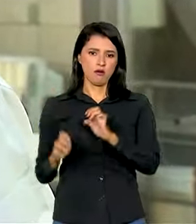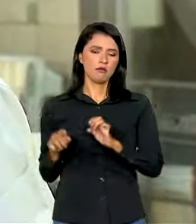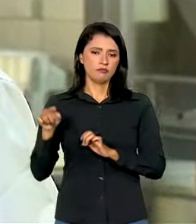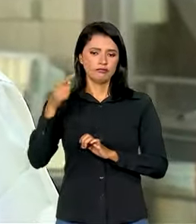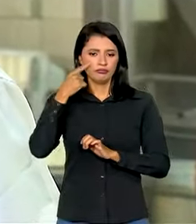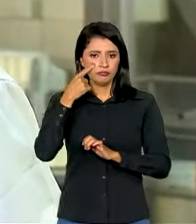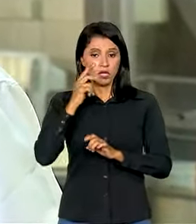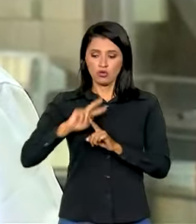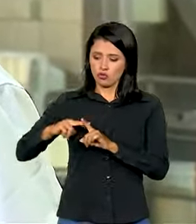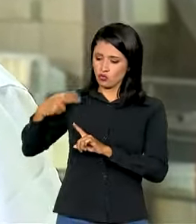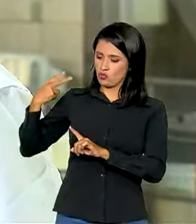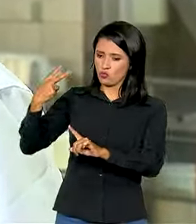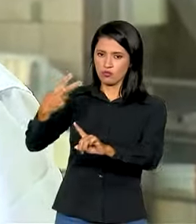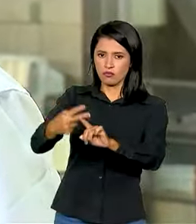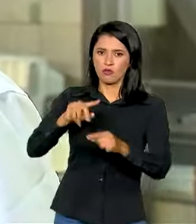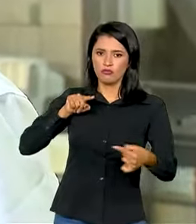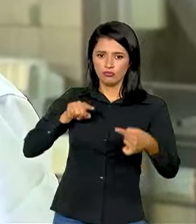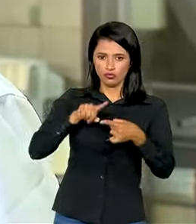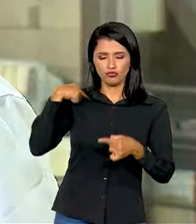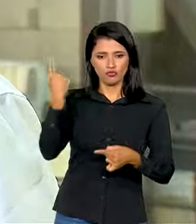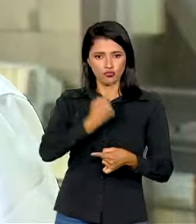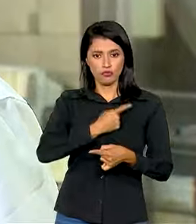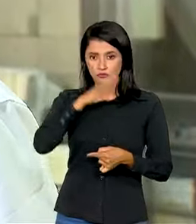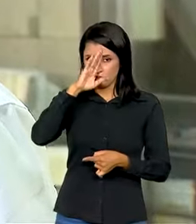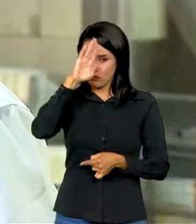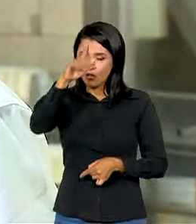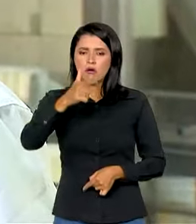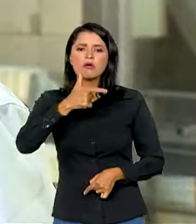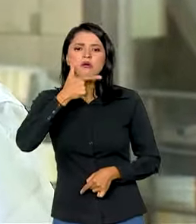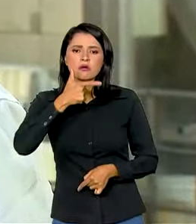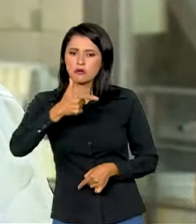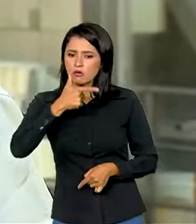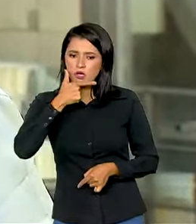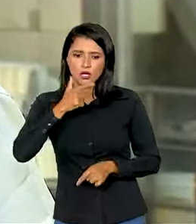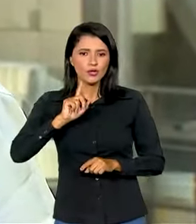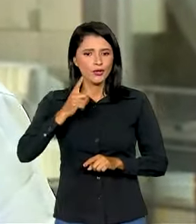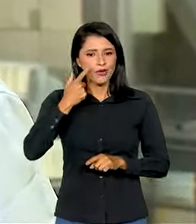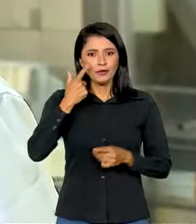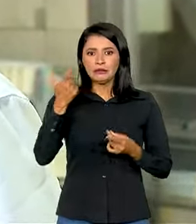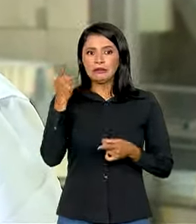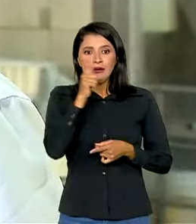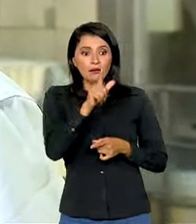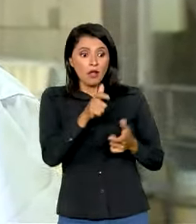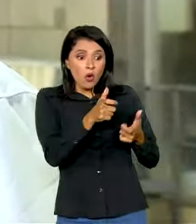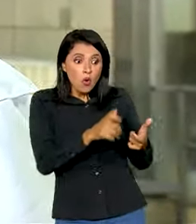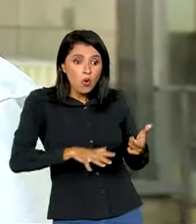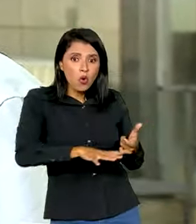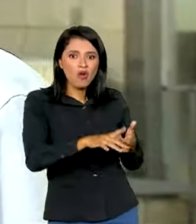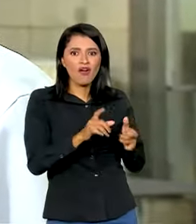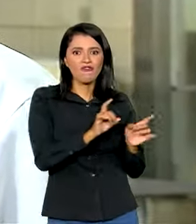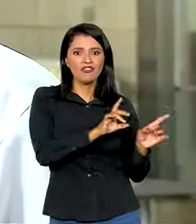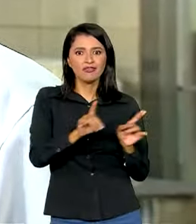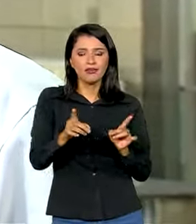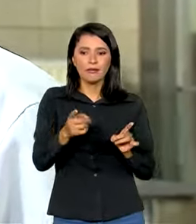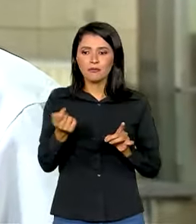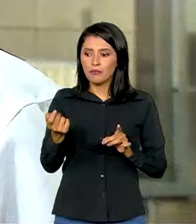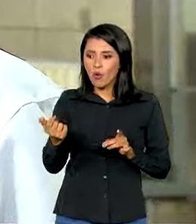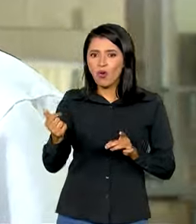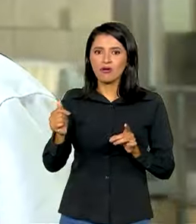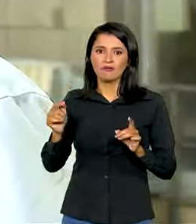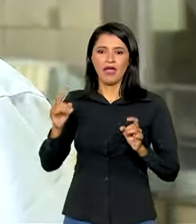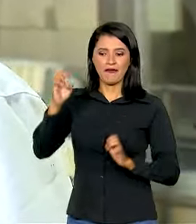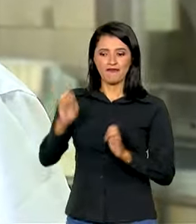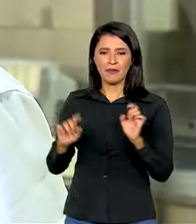dobrar a fabricação, principalmente de queijos. Nós não estamos dando conta de atender o comércio hoje, porque a fábrica ficou